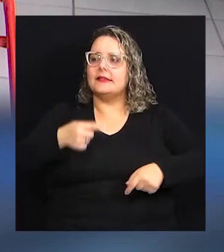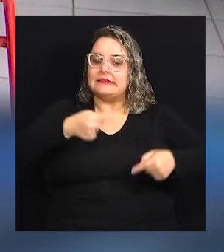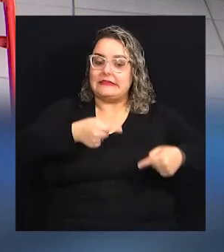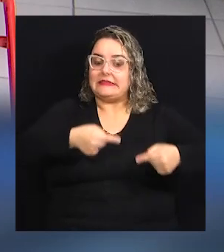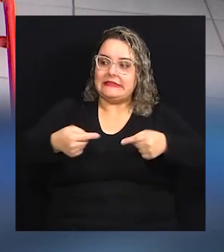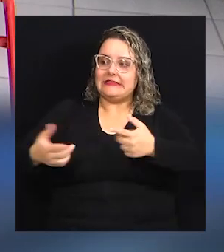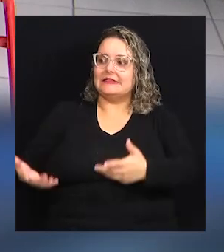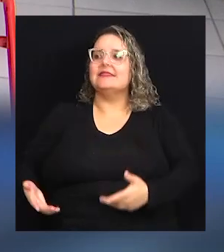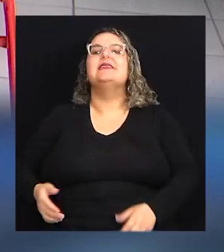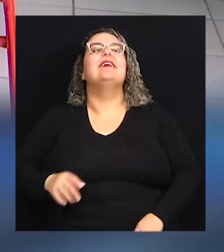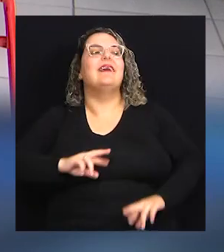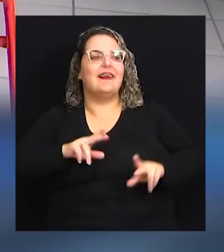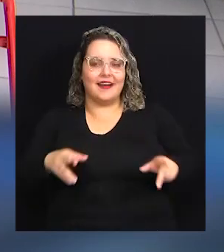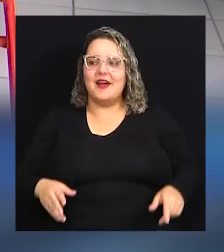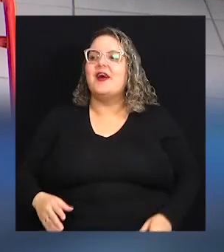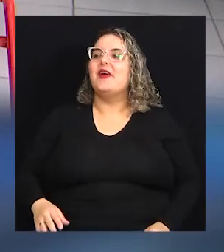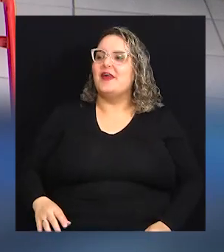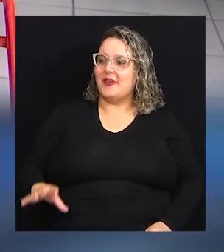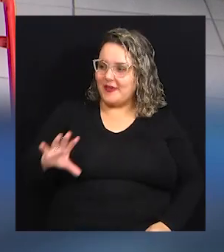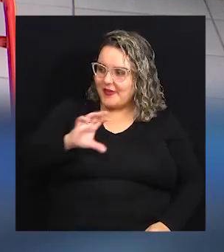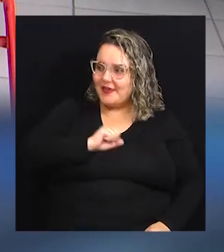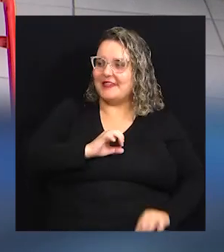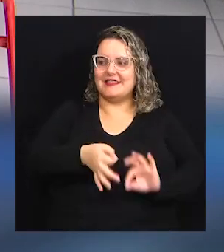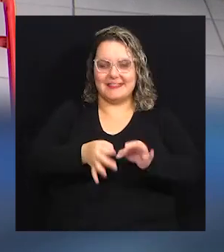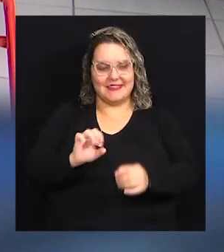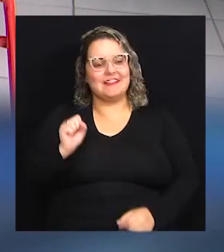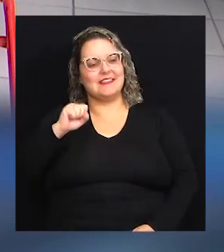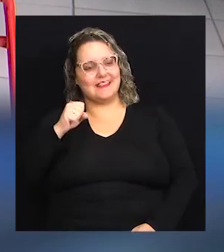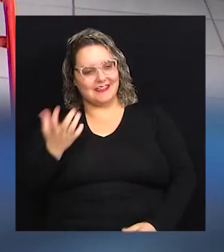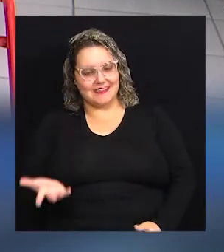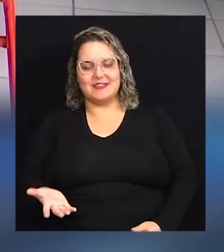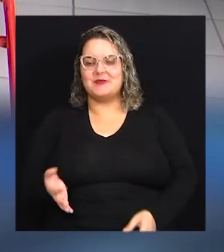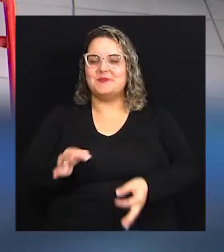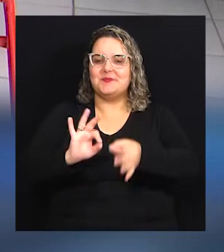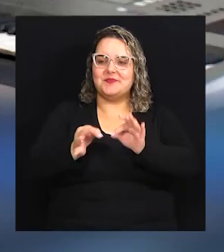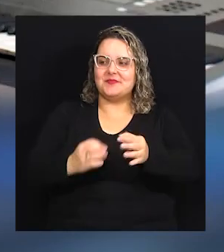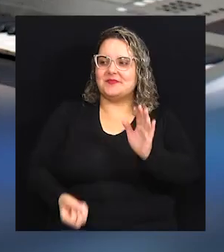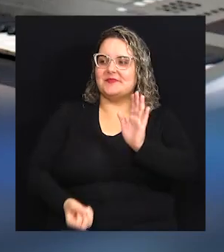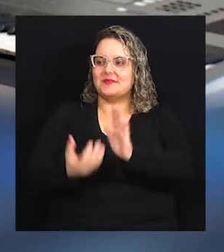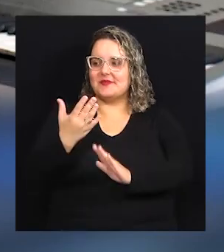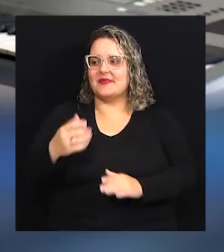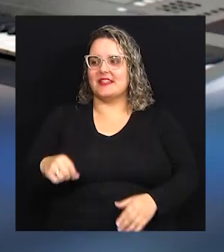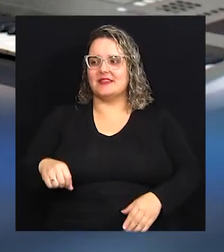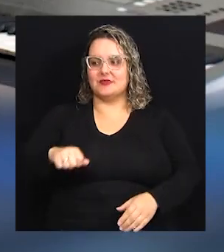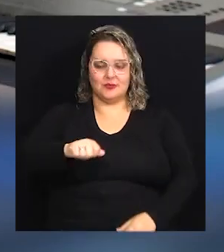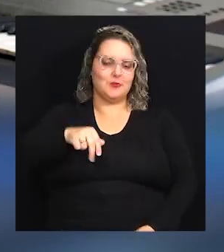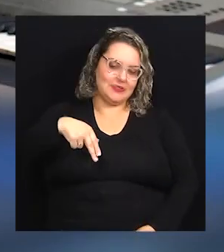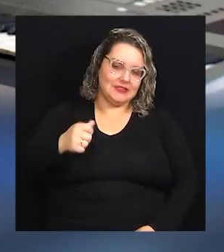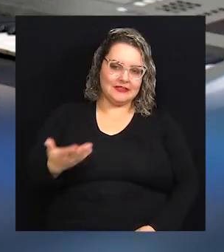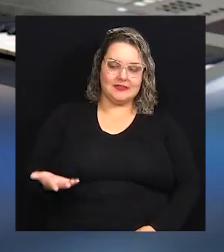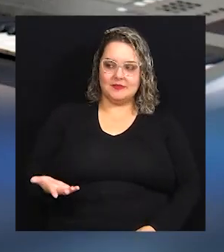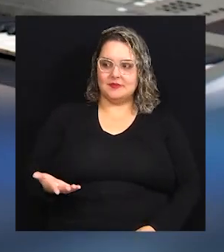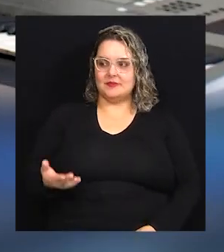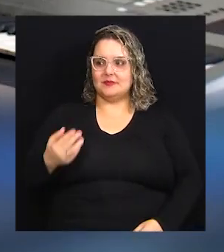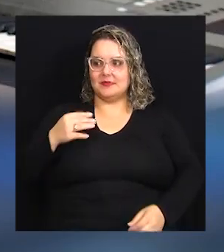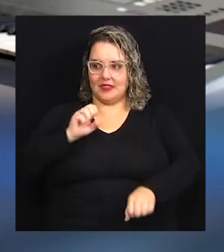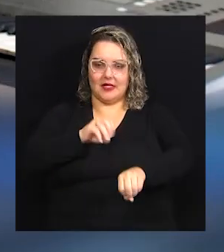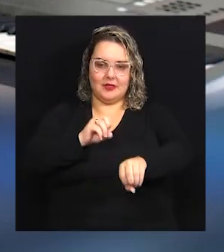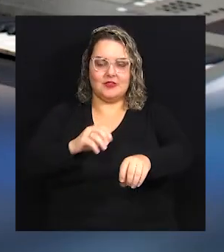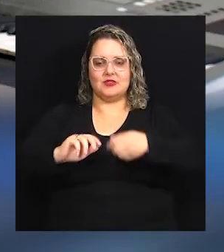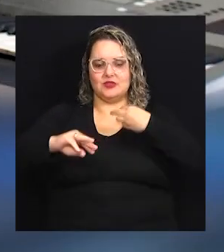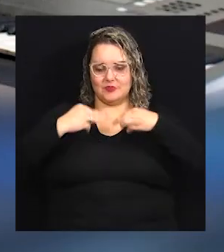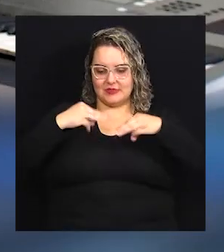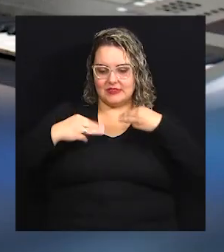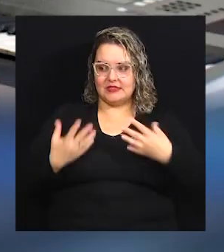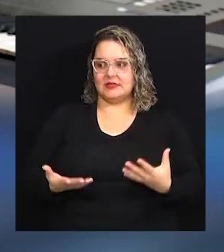é disputado, né? A criançada Bastante, gosta dessa oficina. Isso. Essa oficina surgiu dentro do ANA na